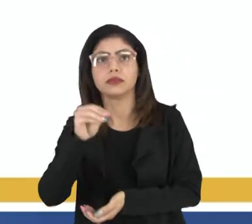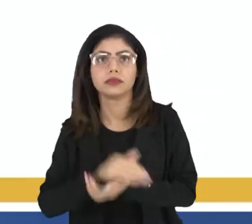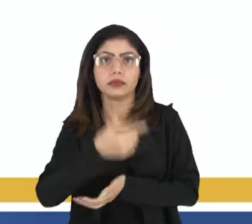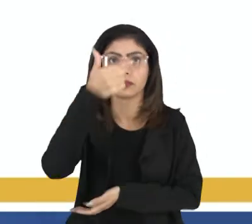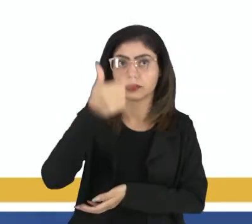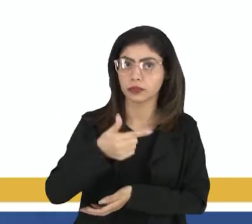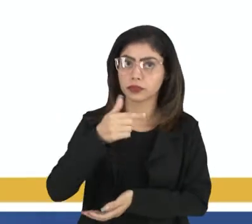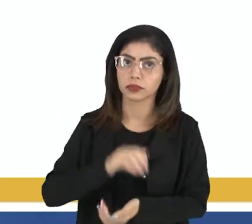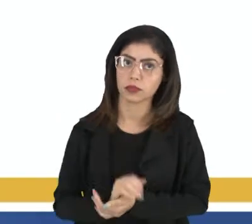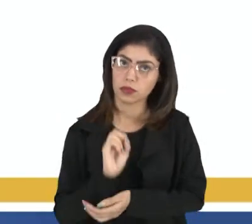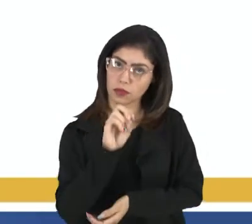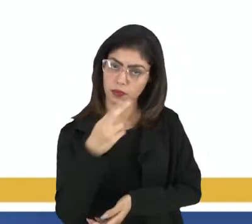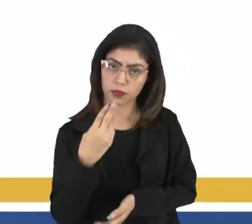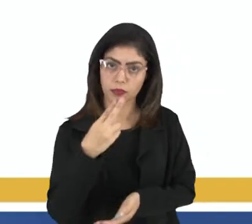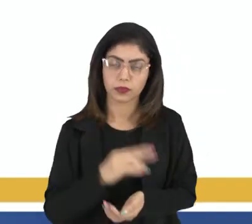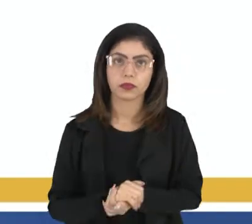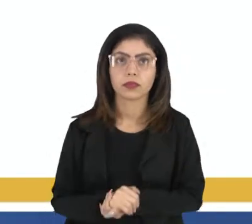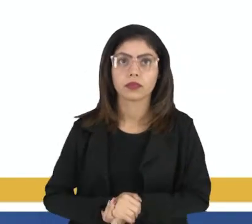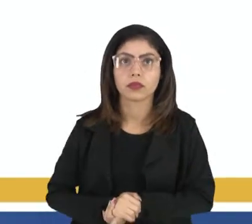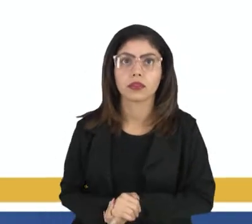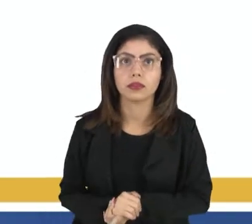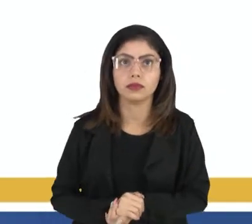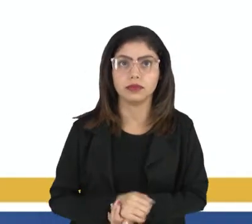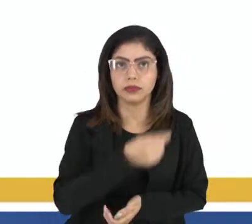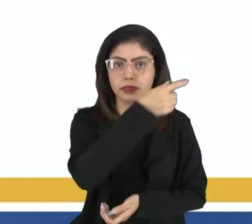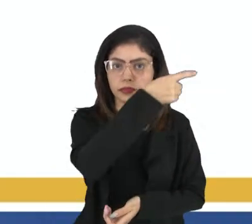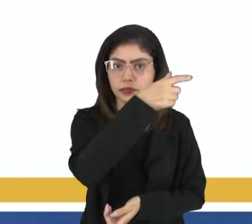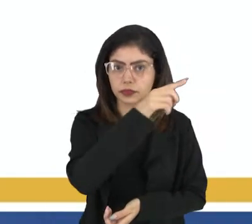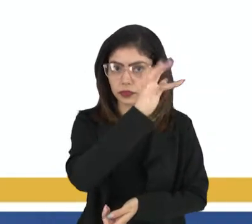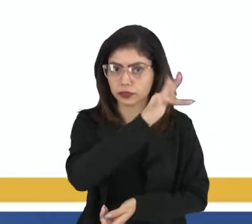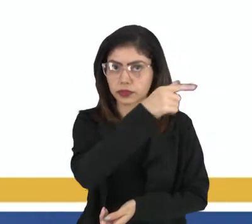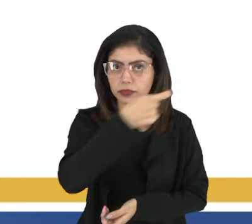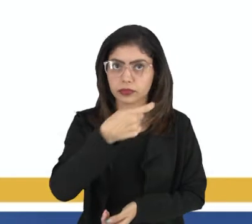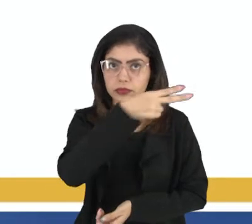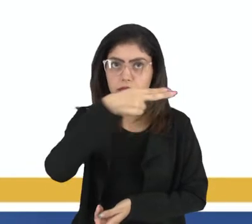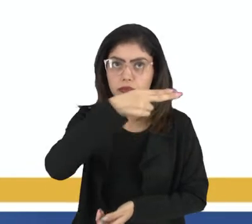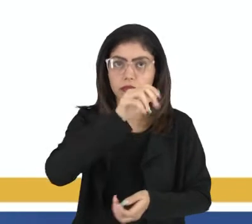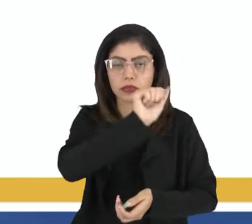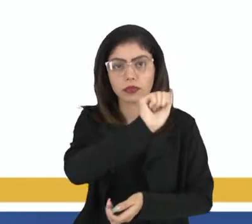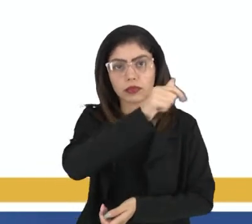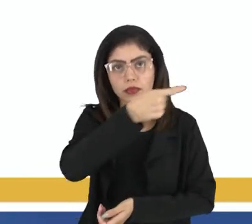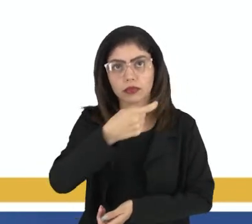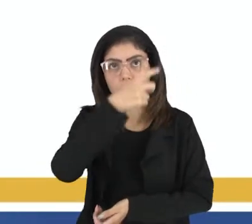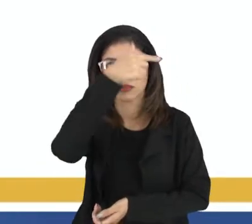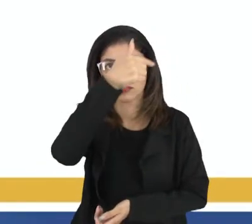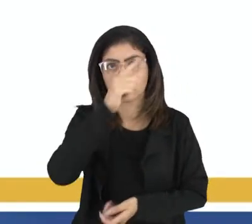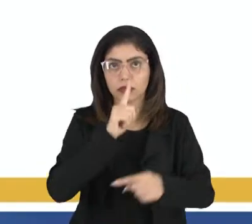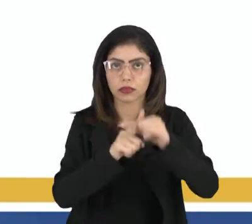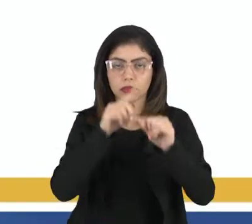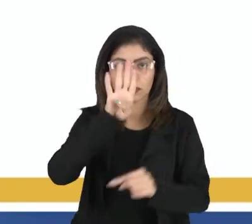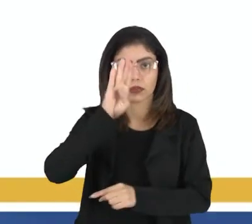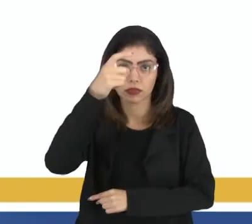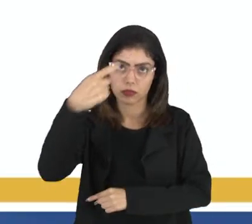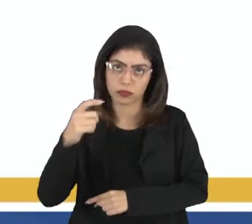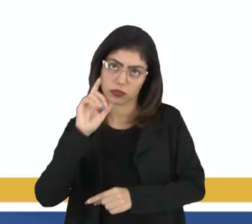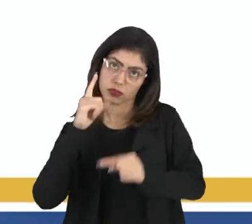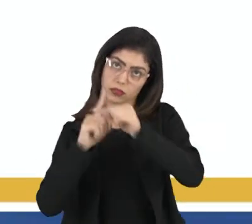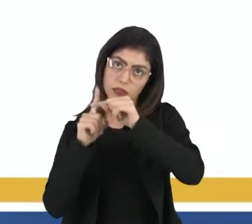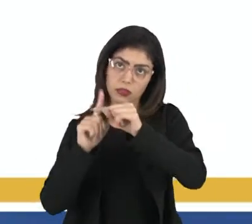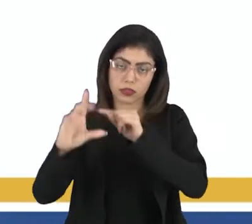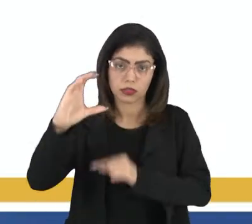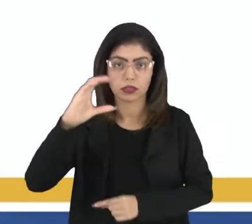grau 2, ou seja, o f de x é igual a ax ao quadrado